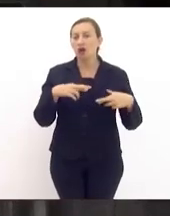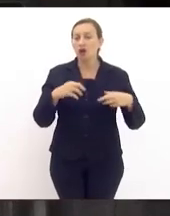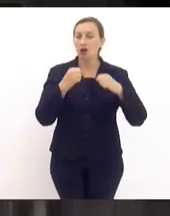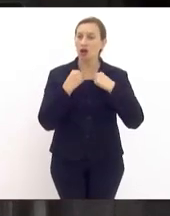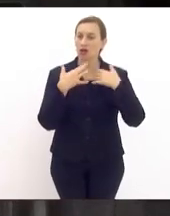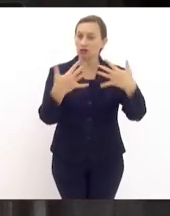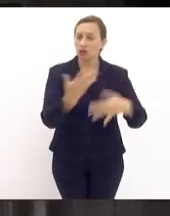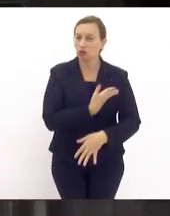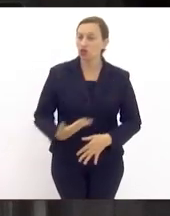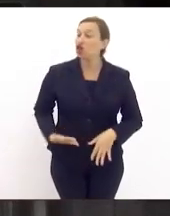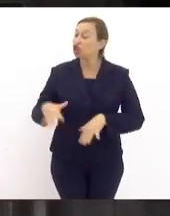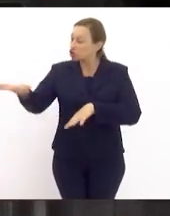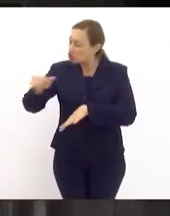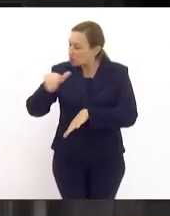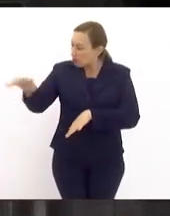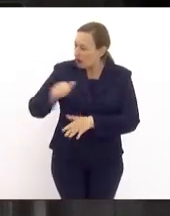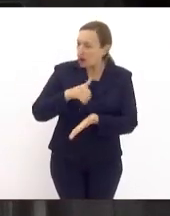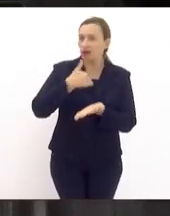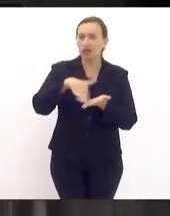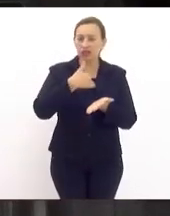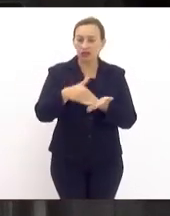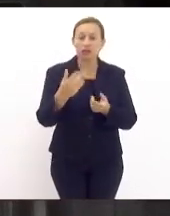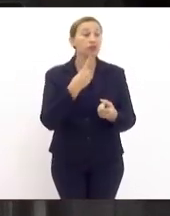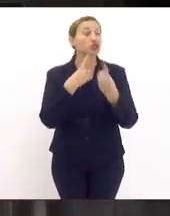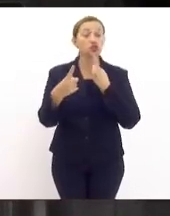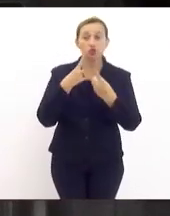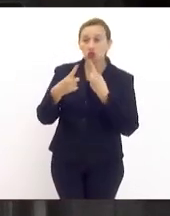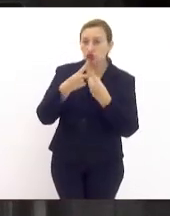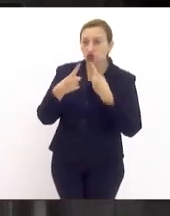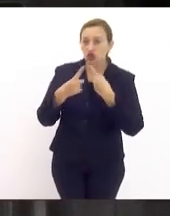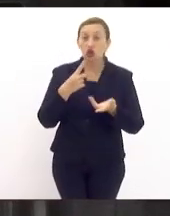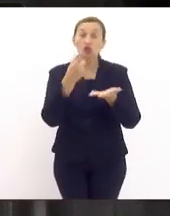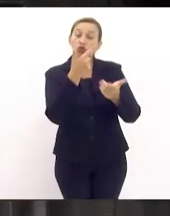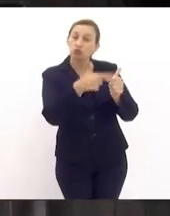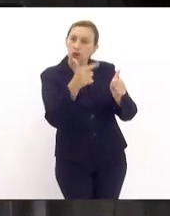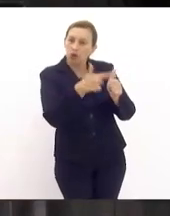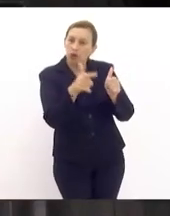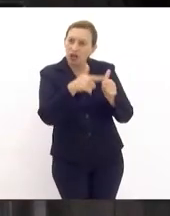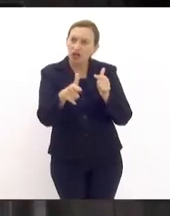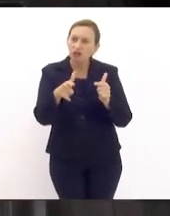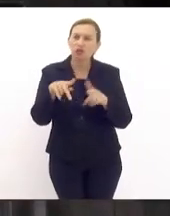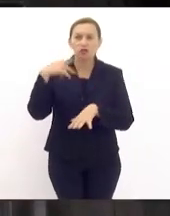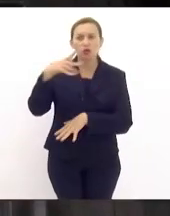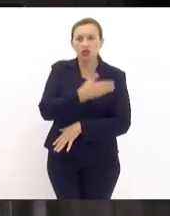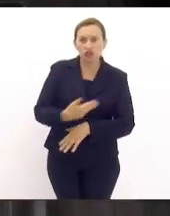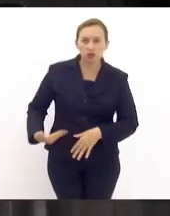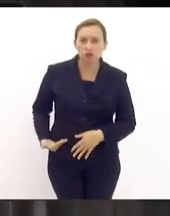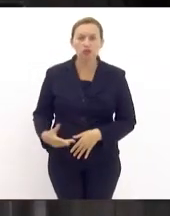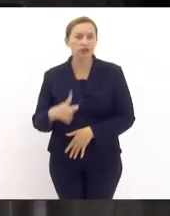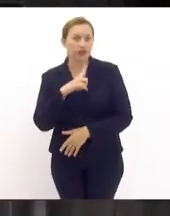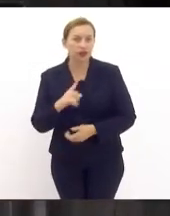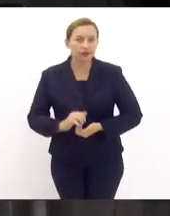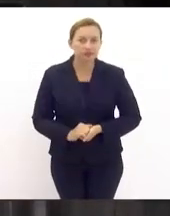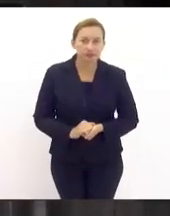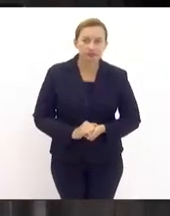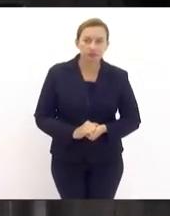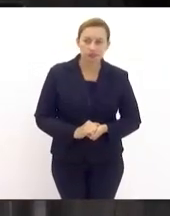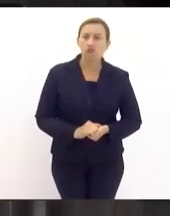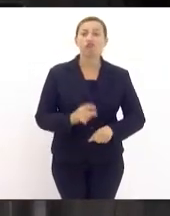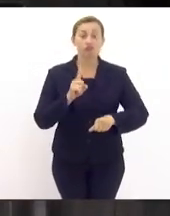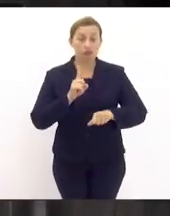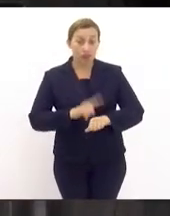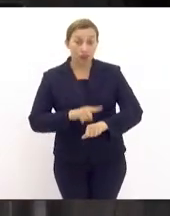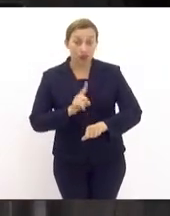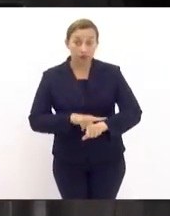chamar o secretário para vir aqui debater com os demais membros os problemas que as políticas públicas estão enfrentando. Aliás, nesse